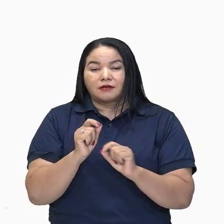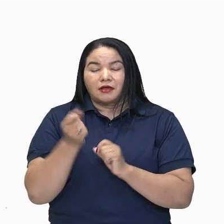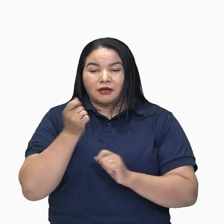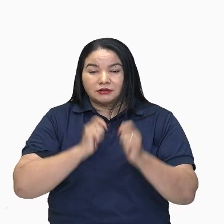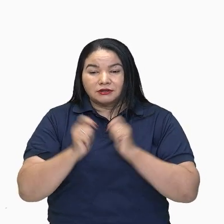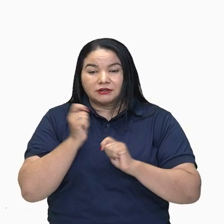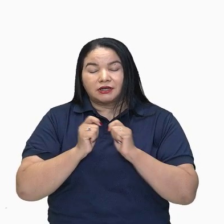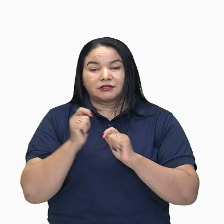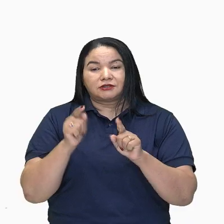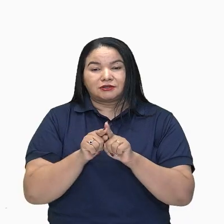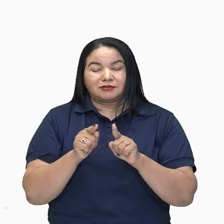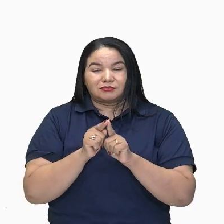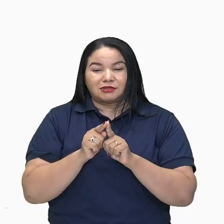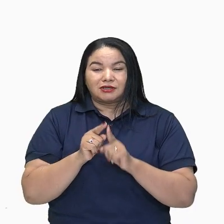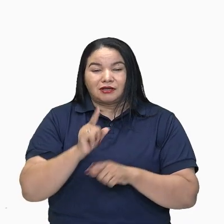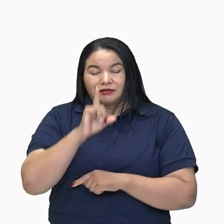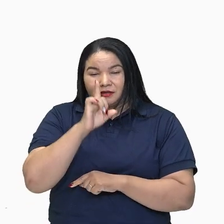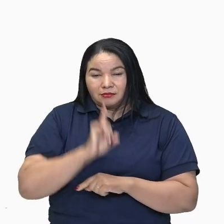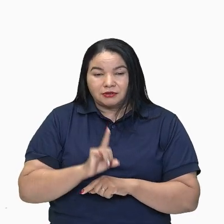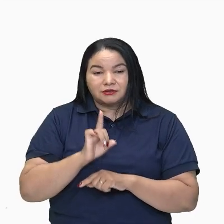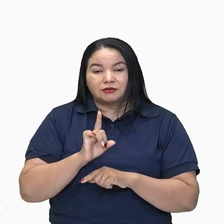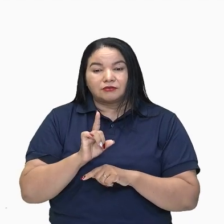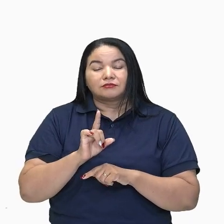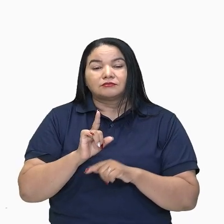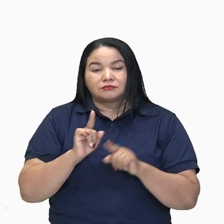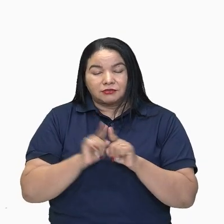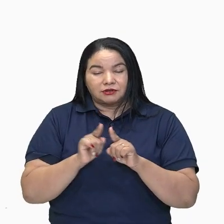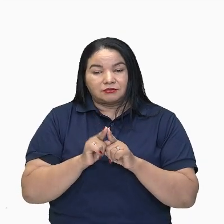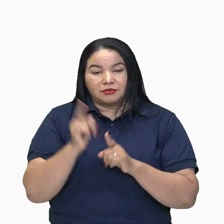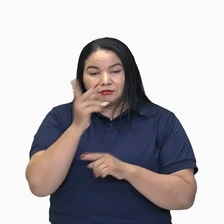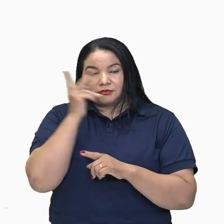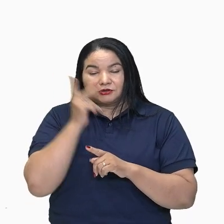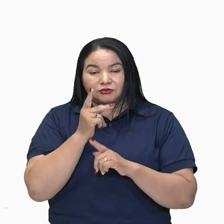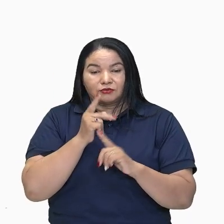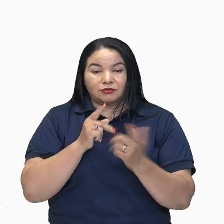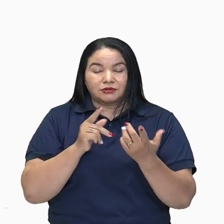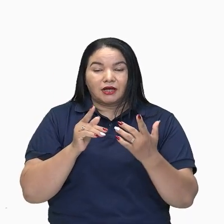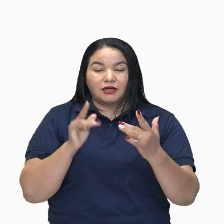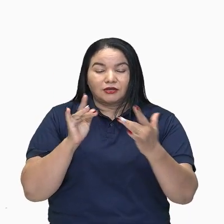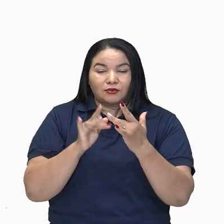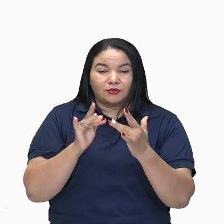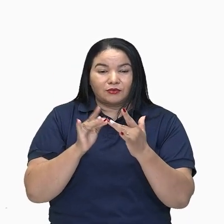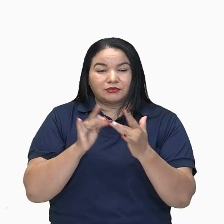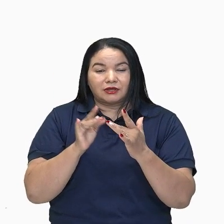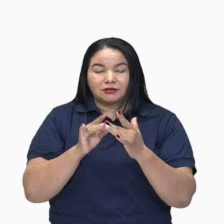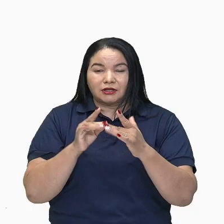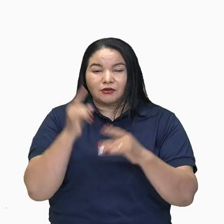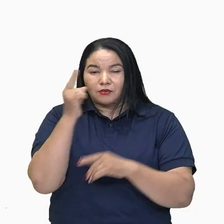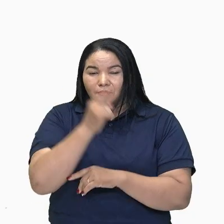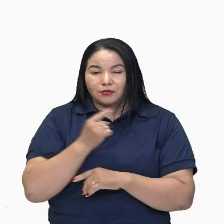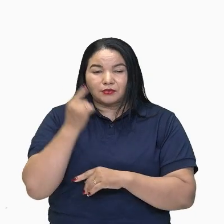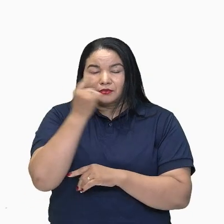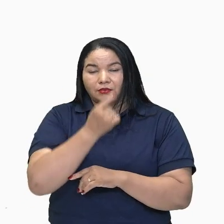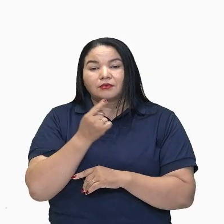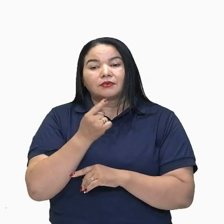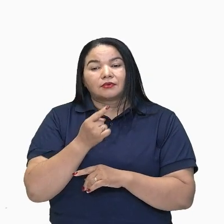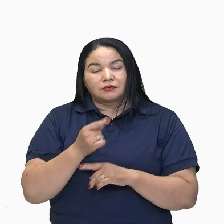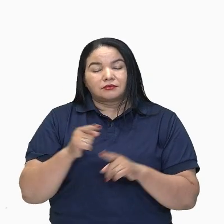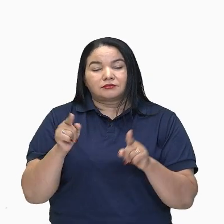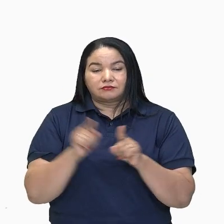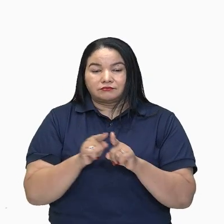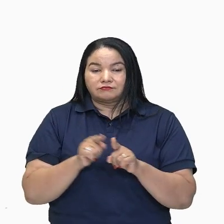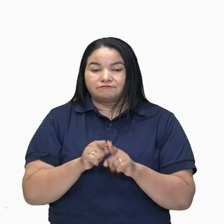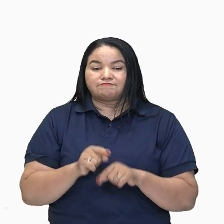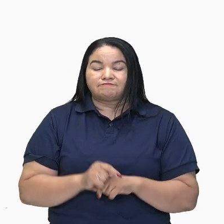depressão entre adolescentes que passam muitas horas conectadas. Então, observem, gente, temos um pequeno texto, é